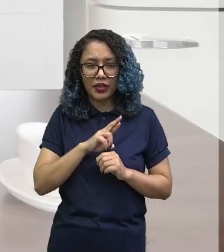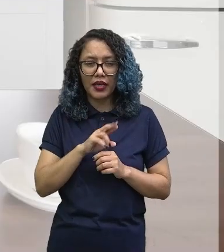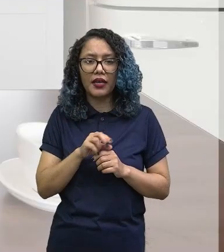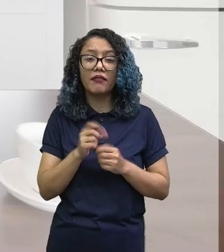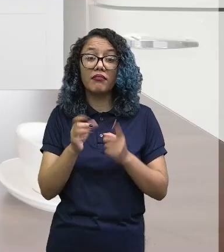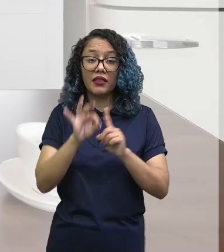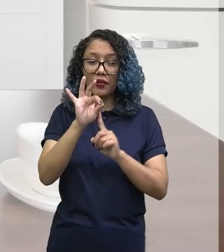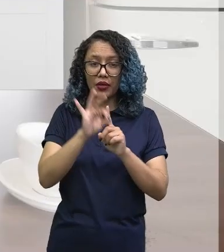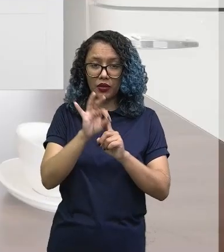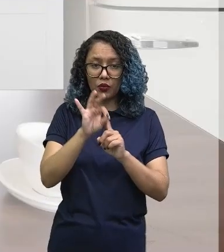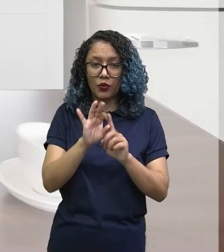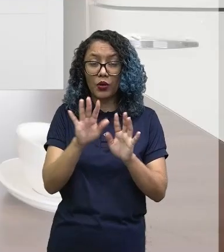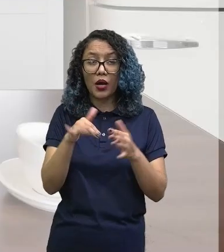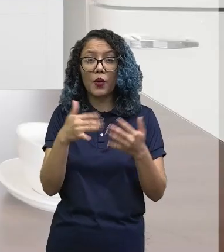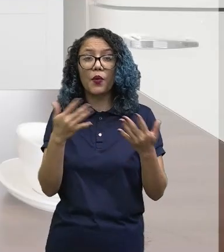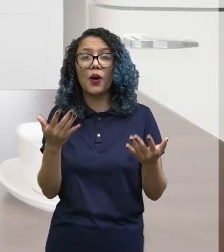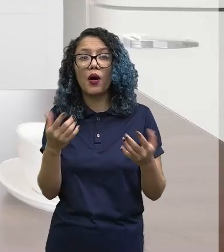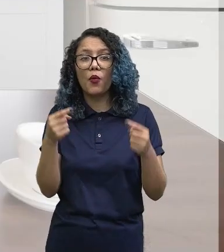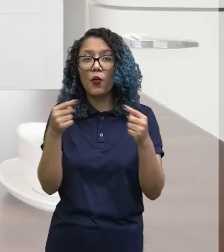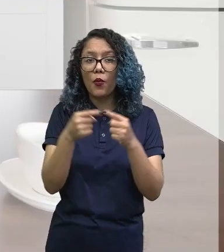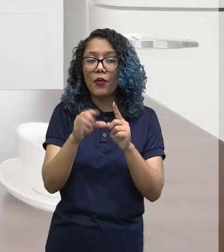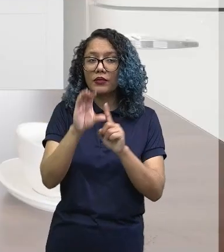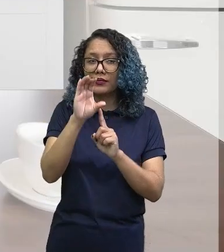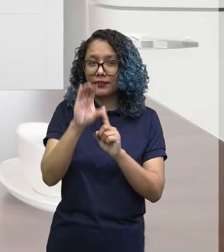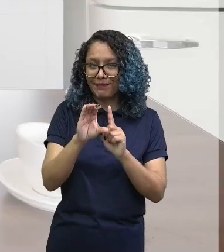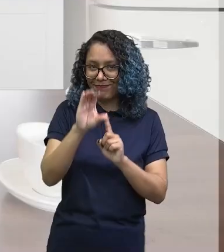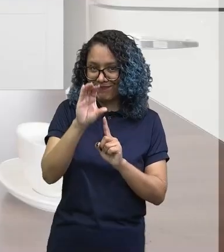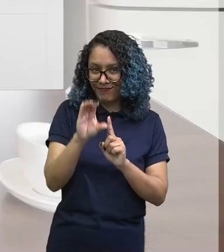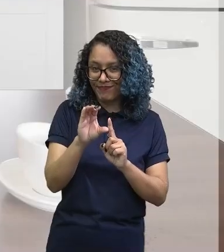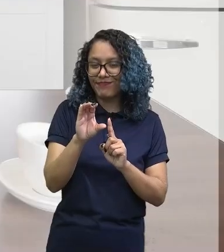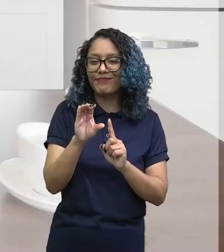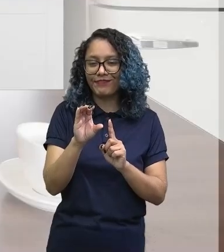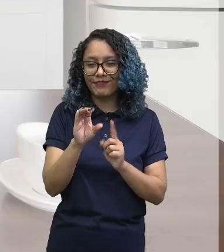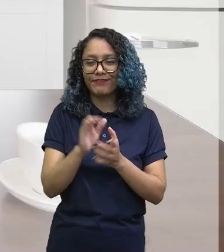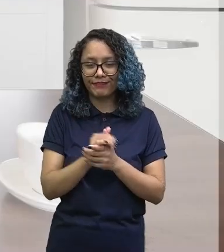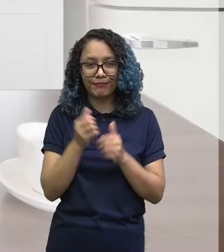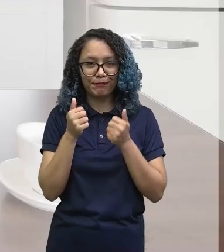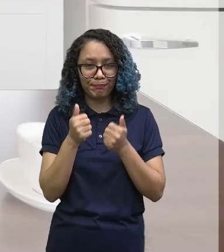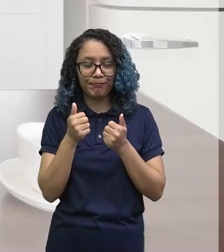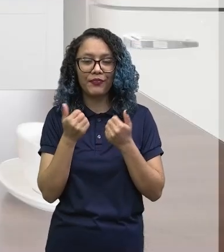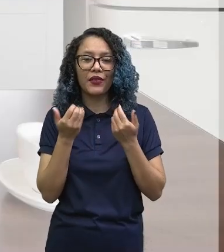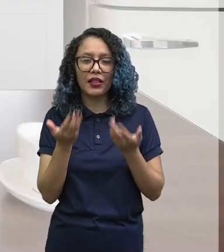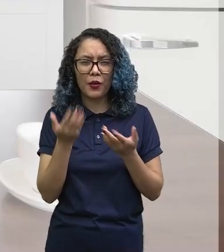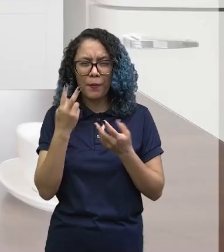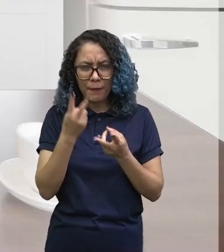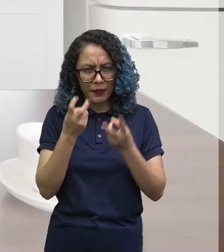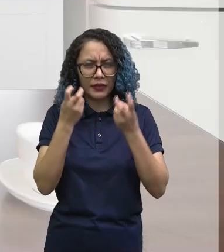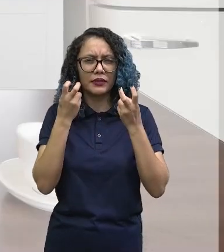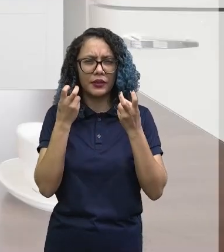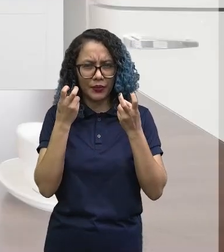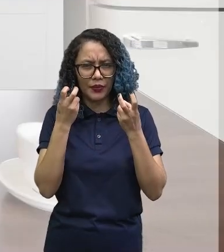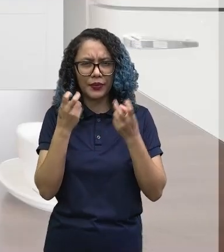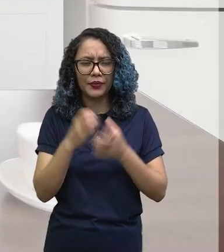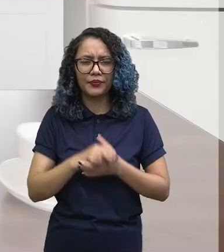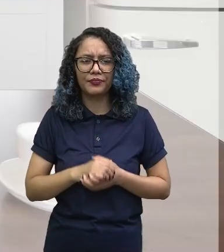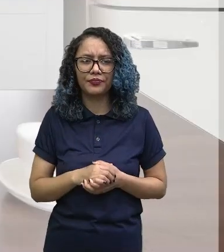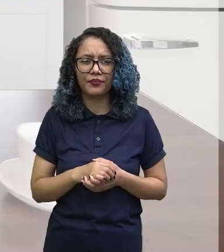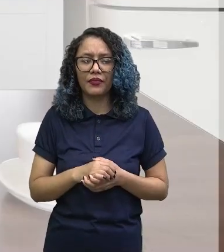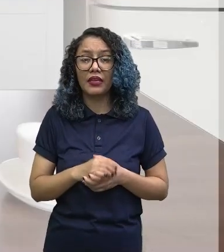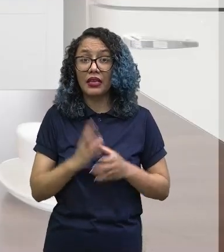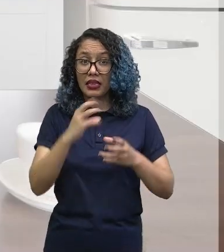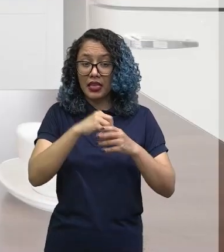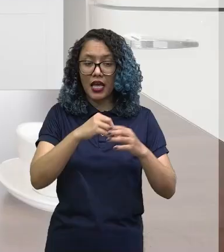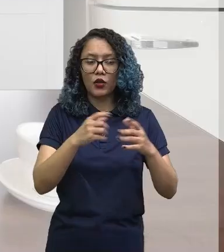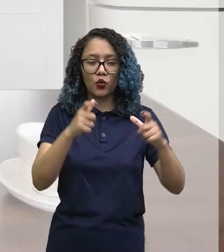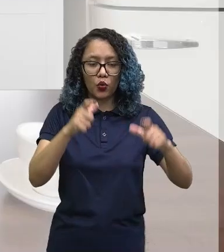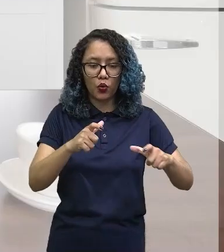a temperatura estava em Celsius. Muito bem. Então, perceberam como na cozinha,